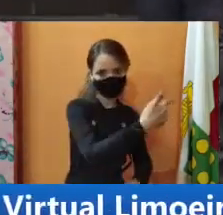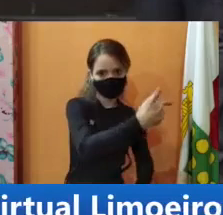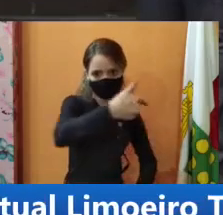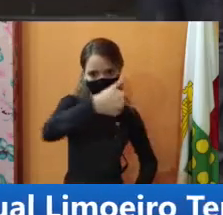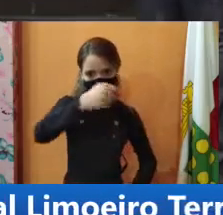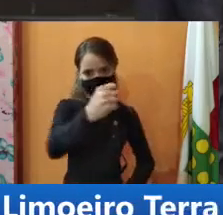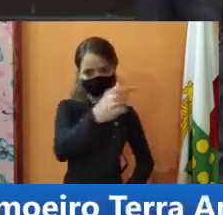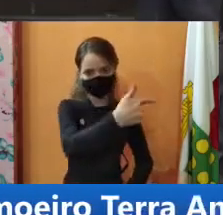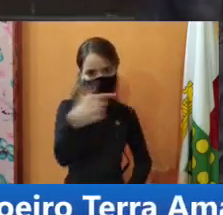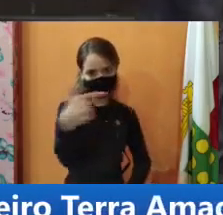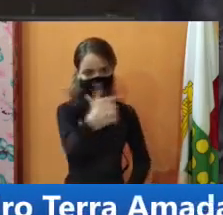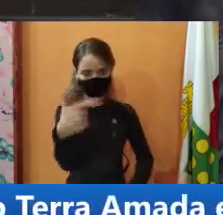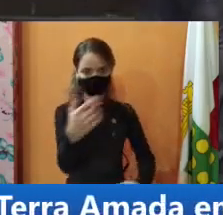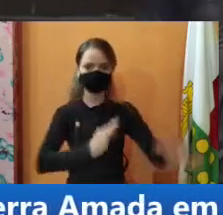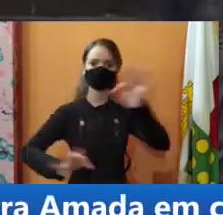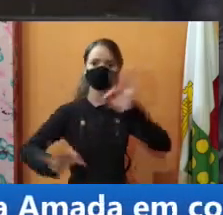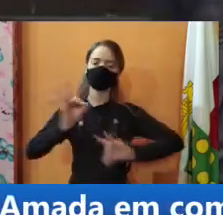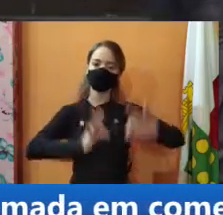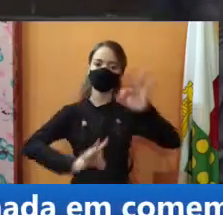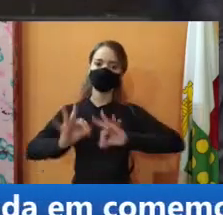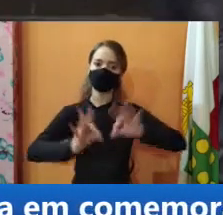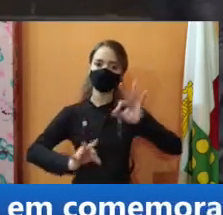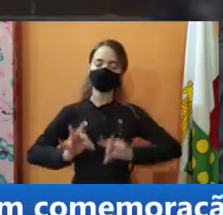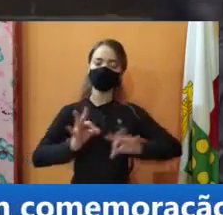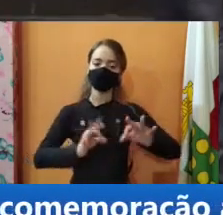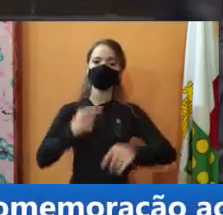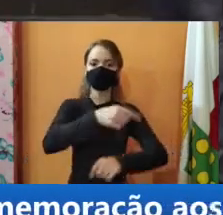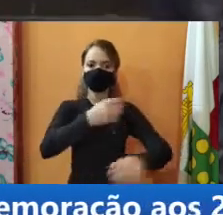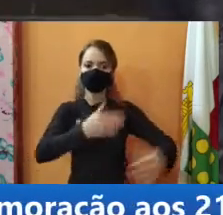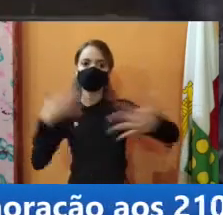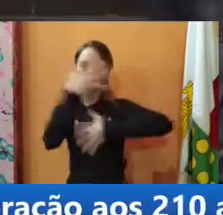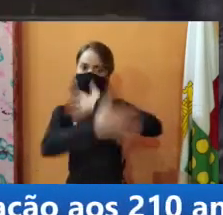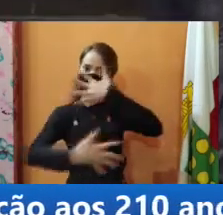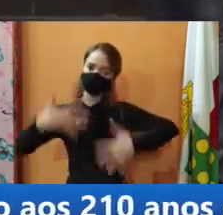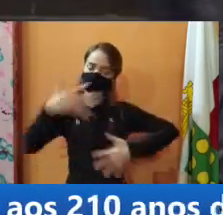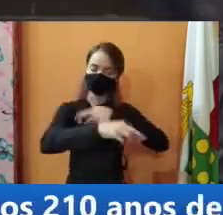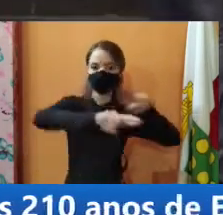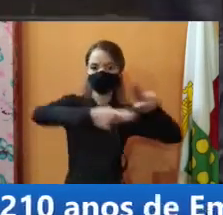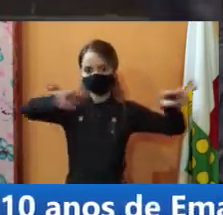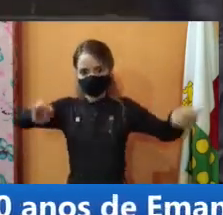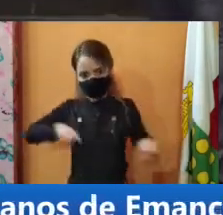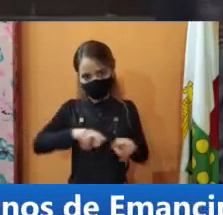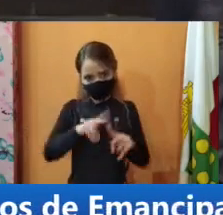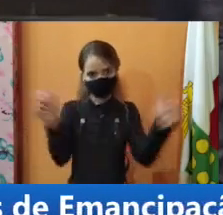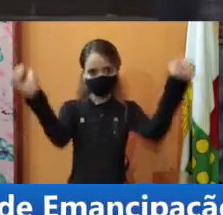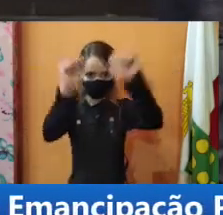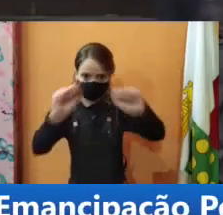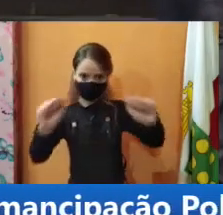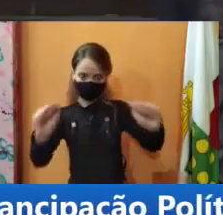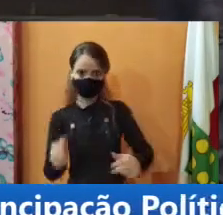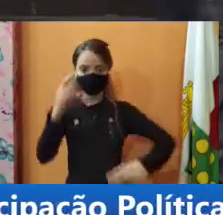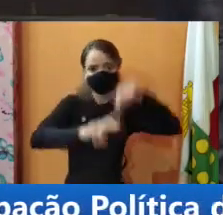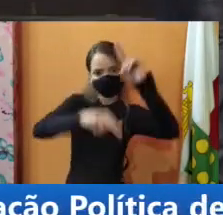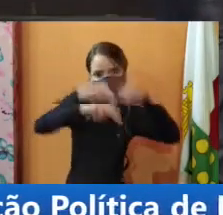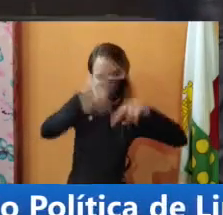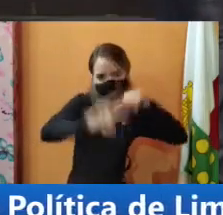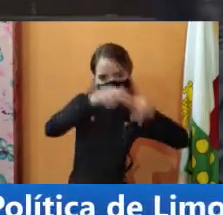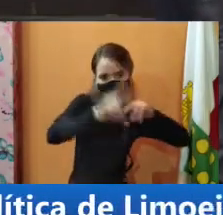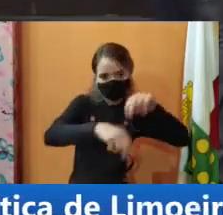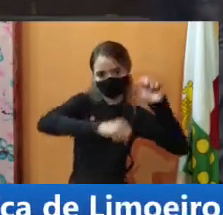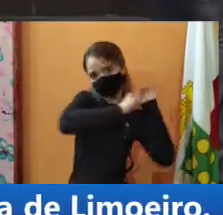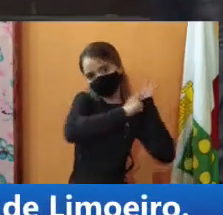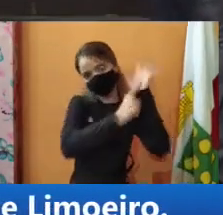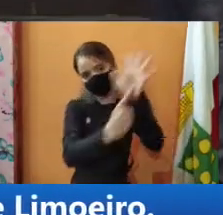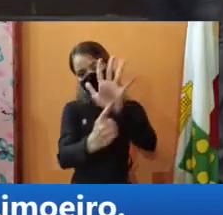2022 nós já estamos preparando. Você está na vanguarda. Você e muitos artistas de Limoeiro. São João vai ser para estourar a boca do